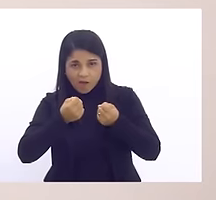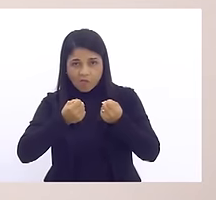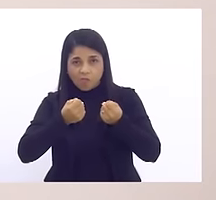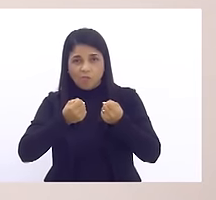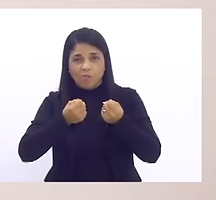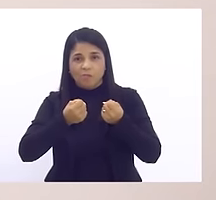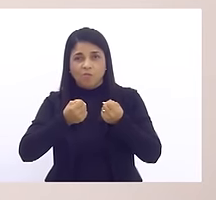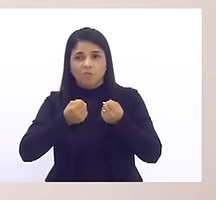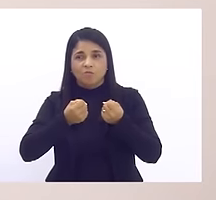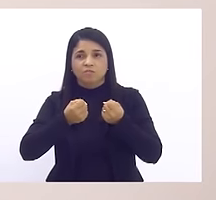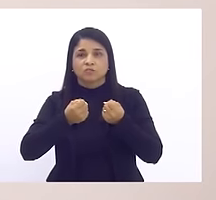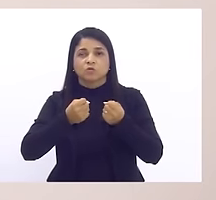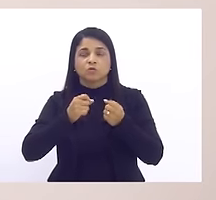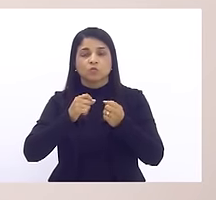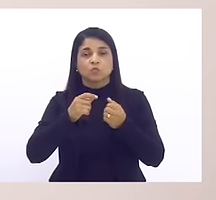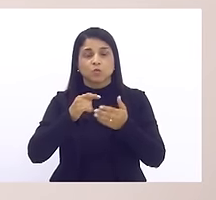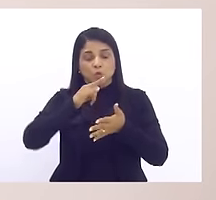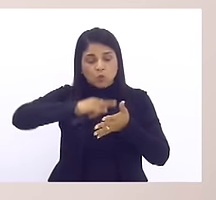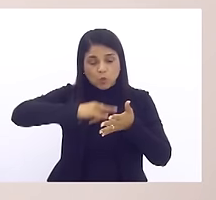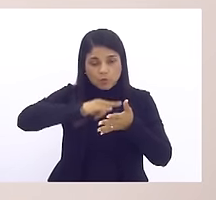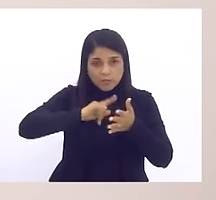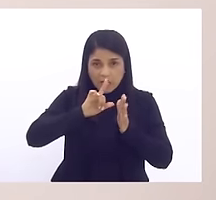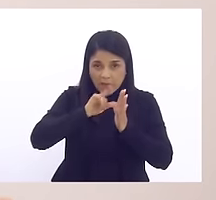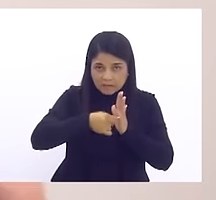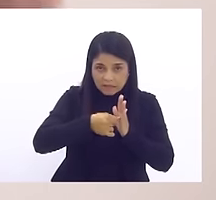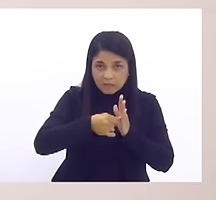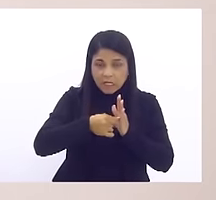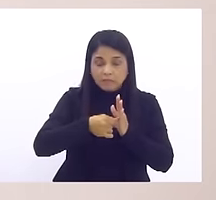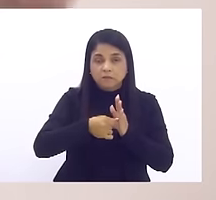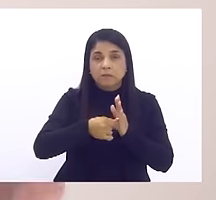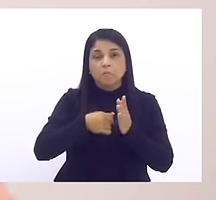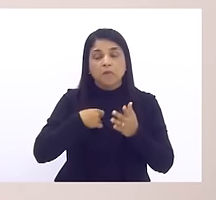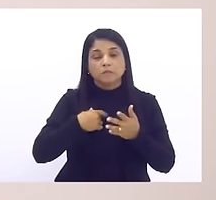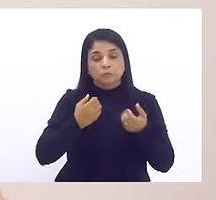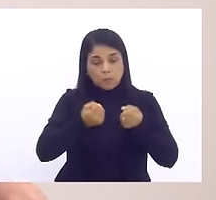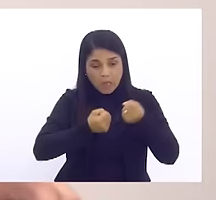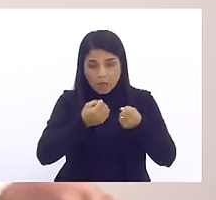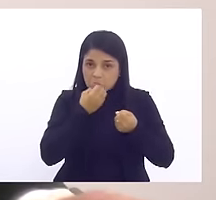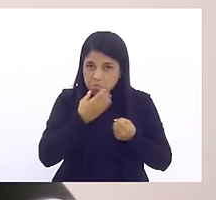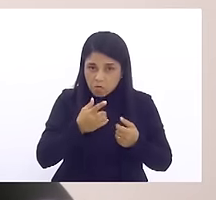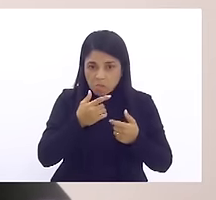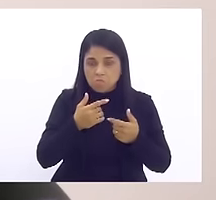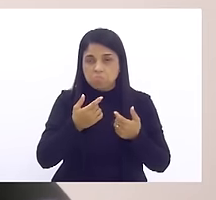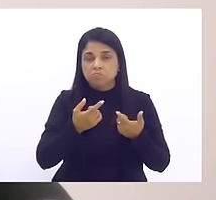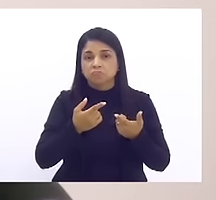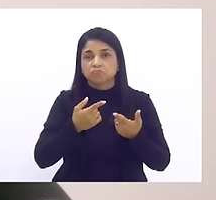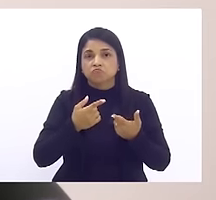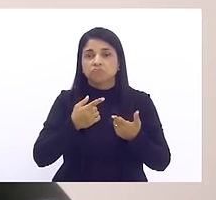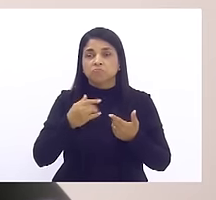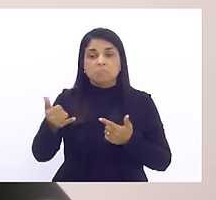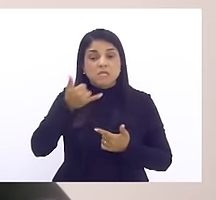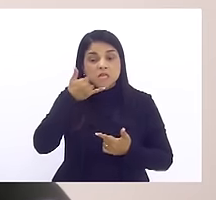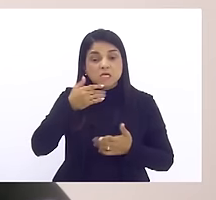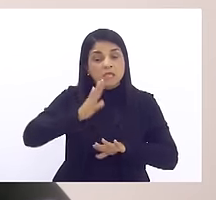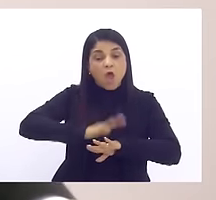tiver um carro pode tá dizendo mas o carro tá em ótimas condições me liga de vídeo que eu vou descer na hora eu boto minha matrícula lá